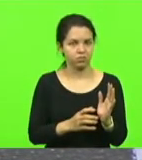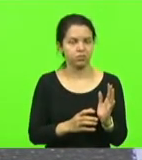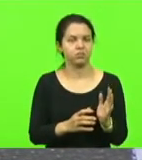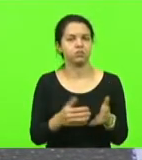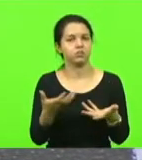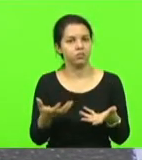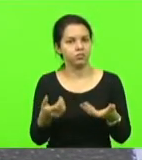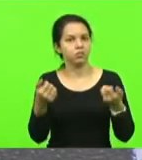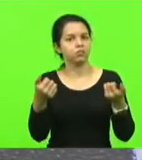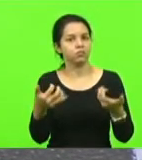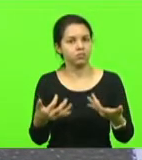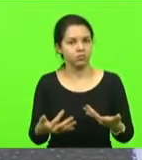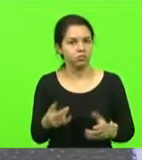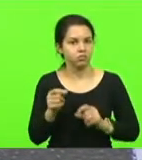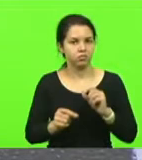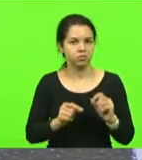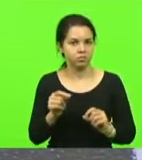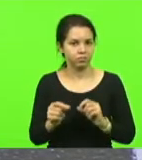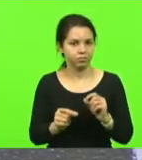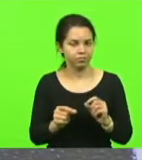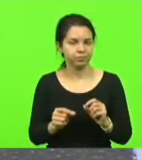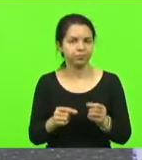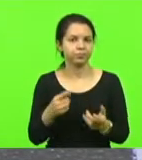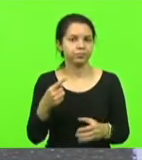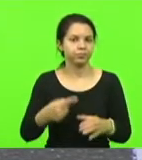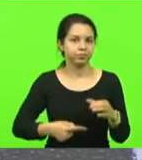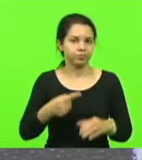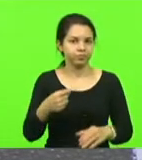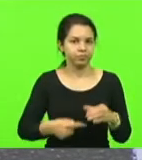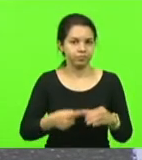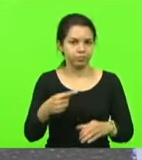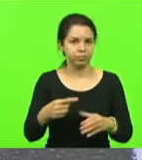menção à comissão mista